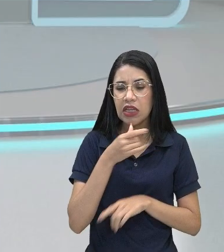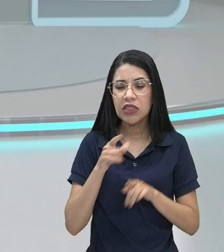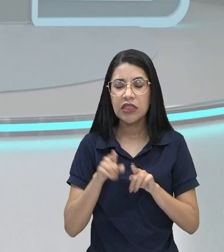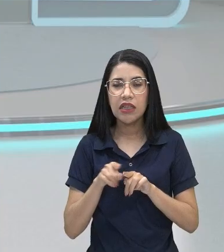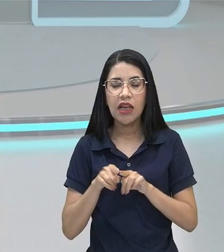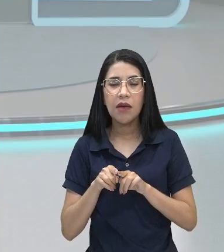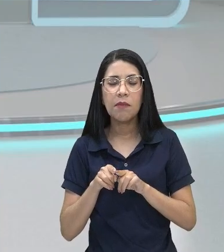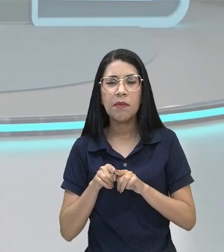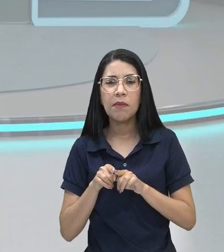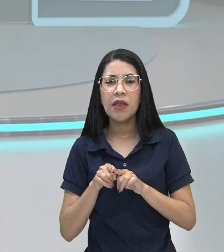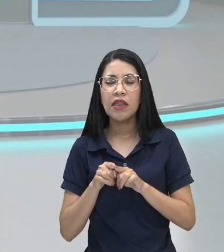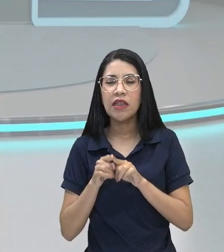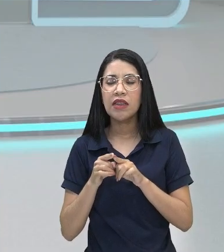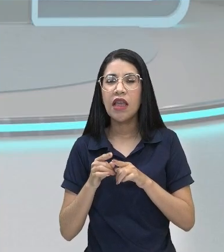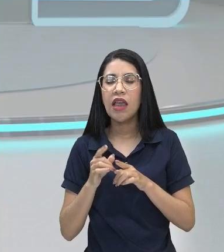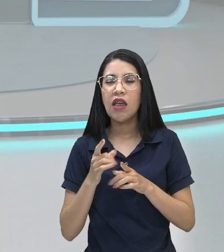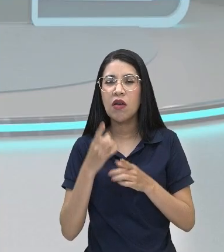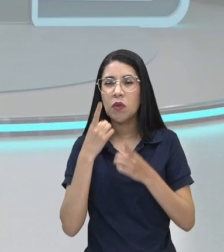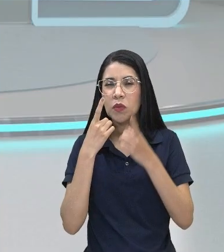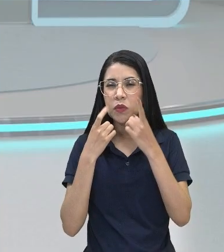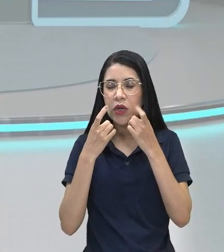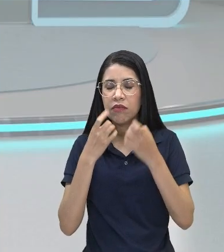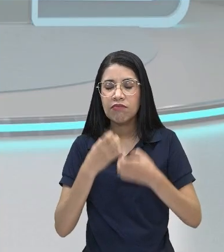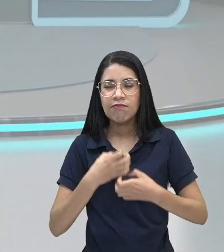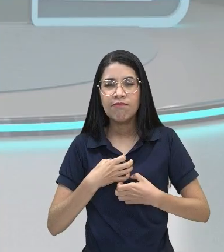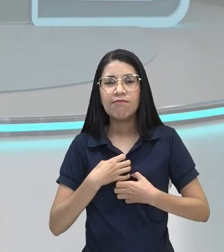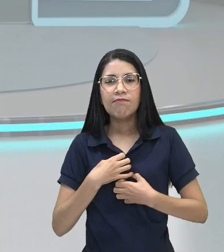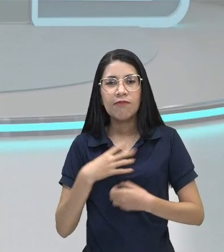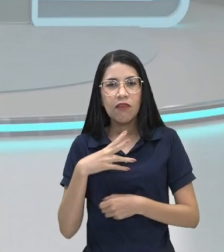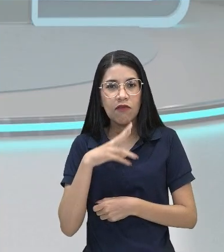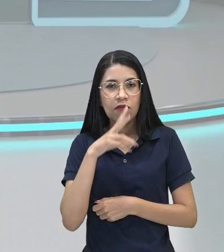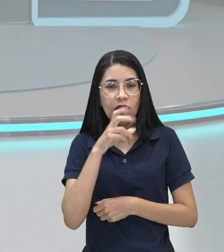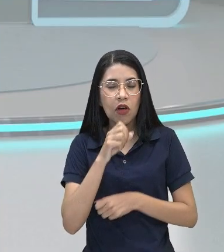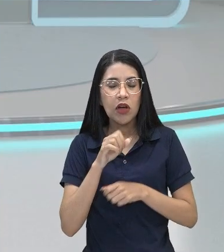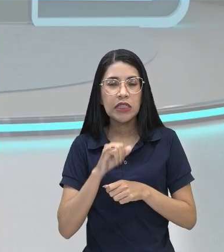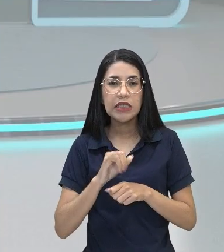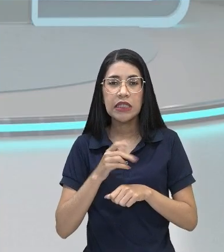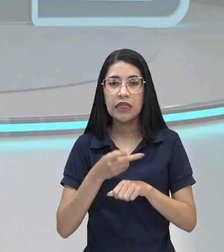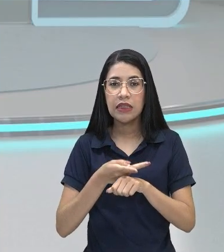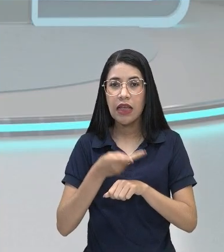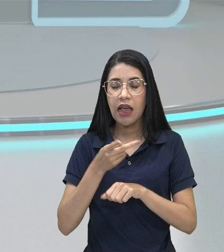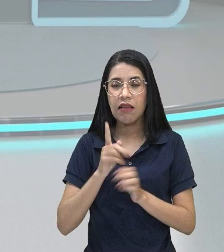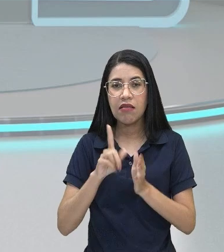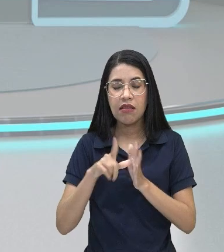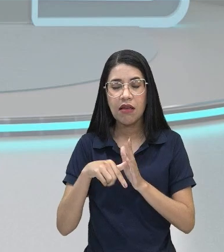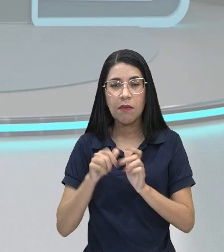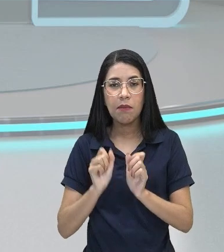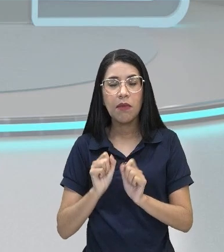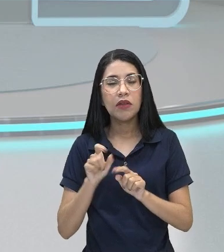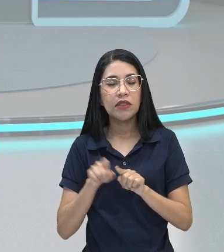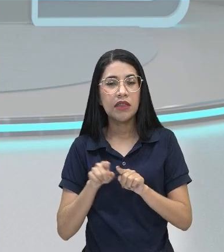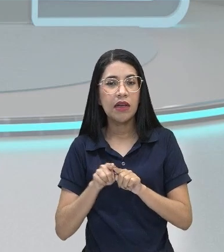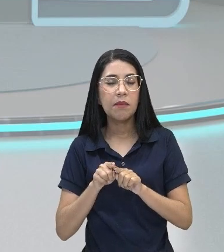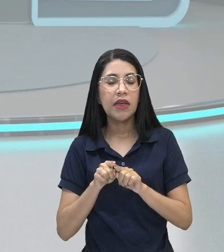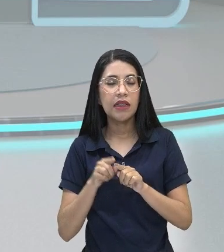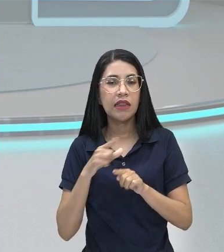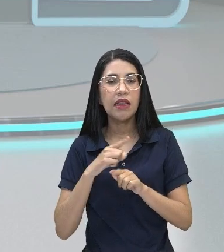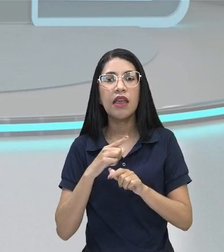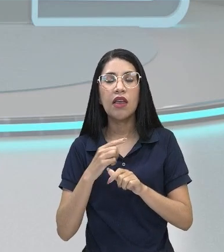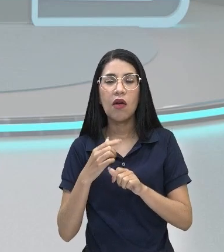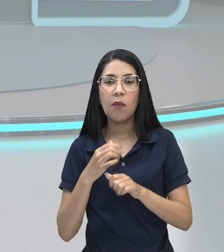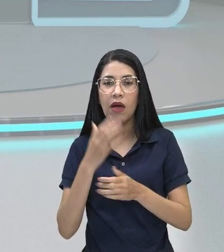drama arrebatador. Citar dados ou prêmios, né, vai reforçar a